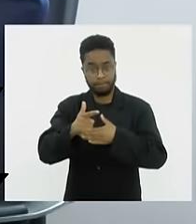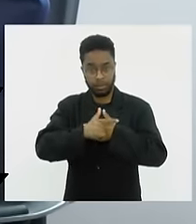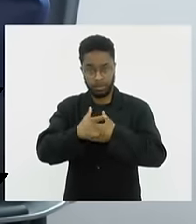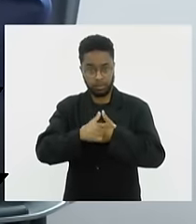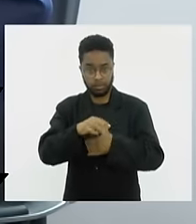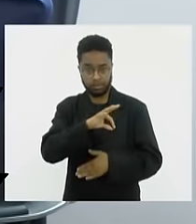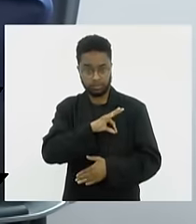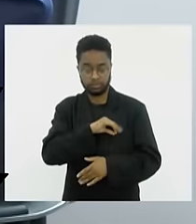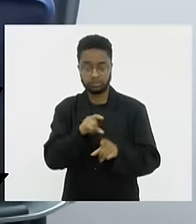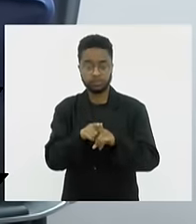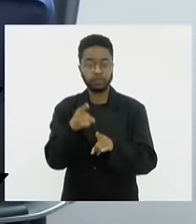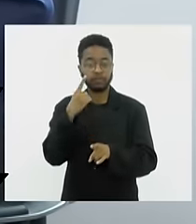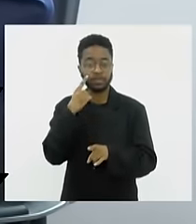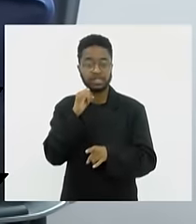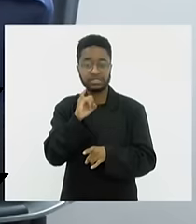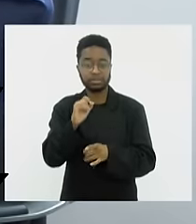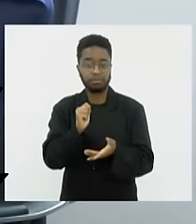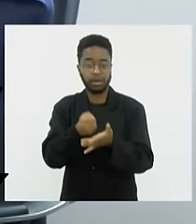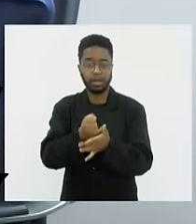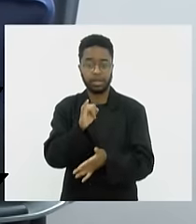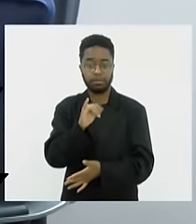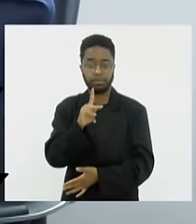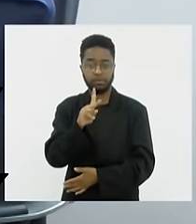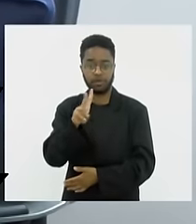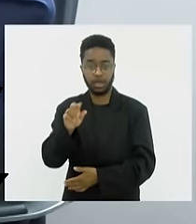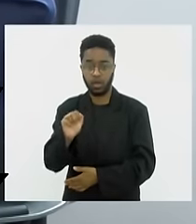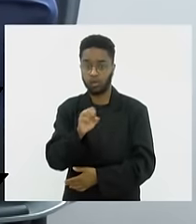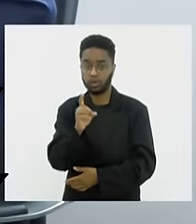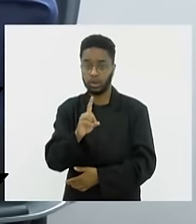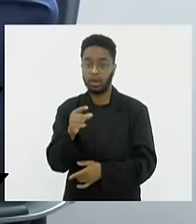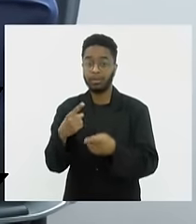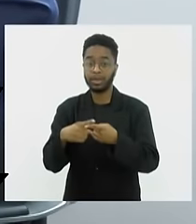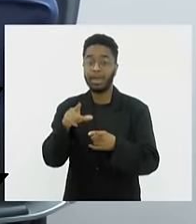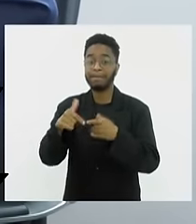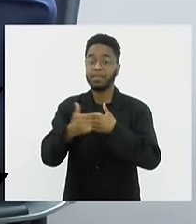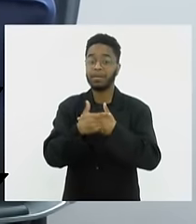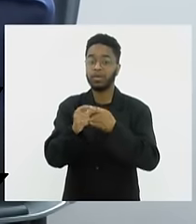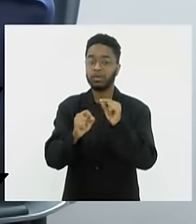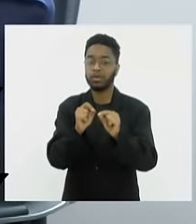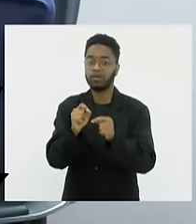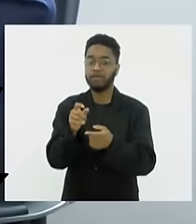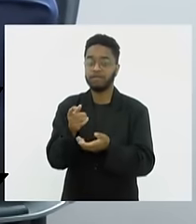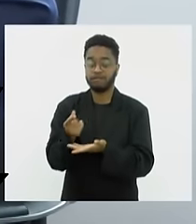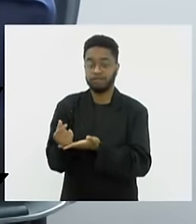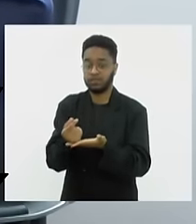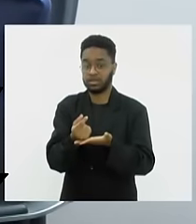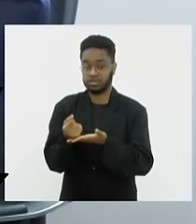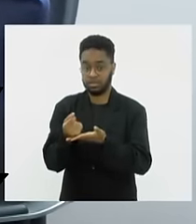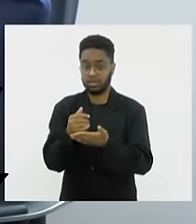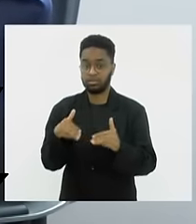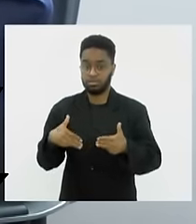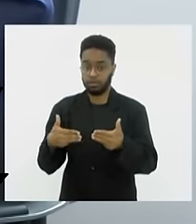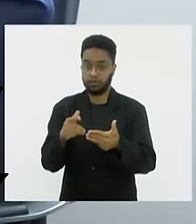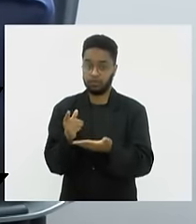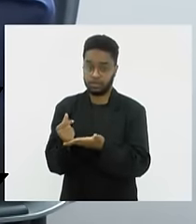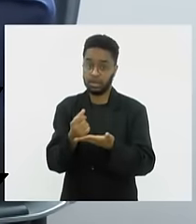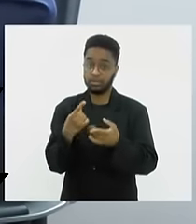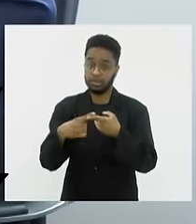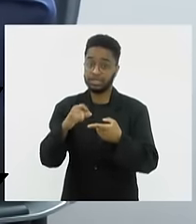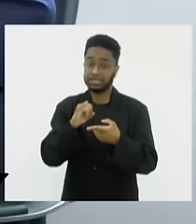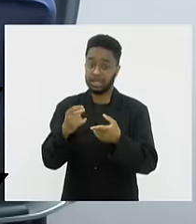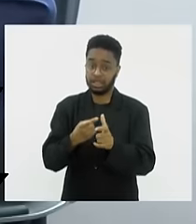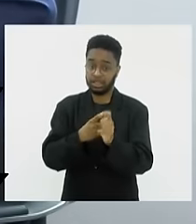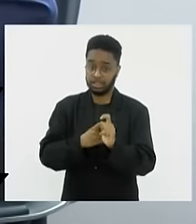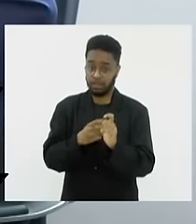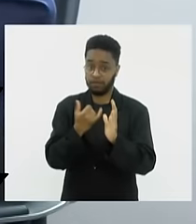mesmo a verificação se está com o IPVA em dia ou não, porque isso é papel da Fazenda. Se alguém deve imposto, é a Fazenda